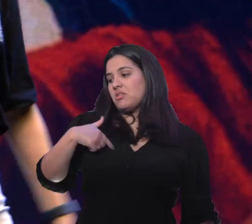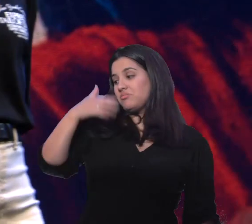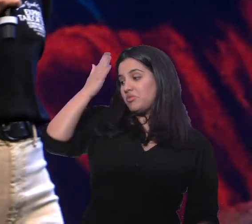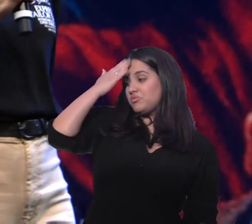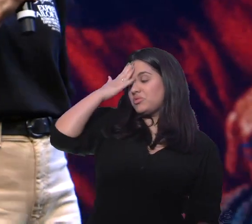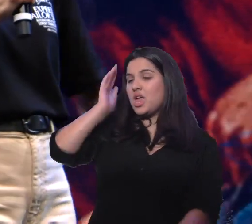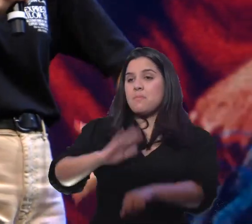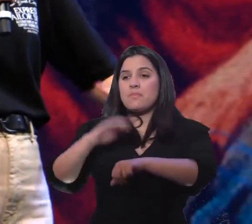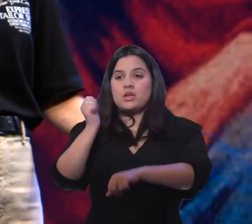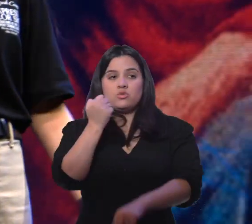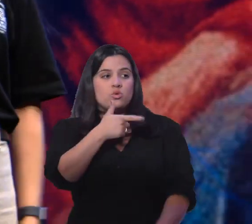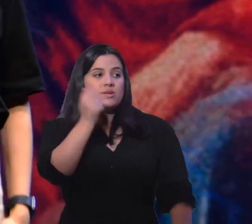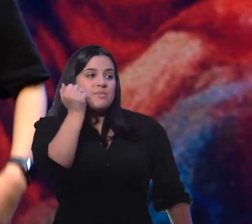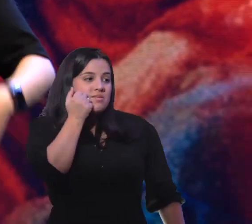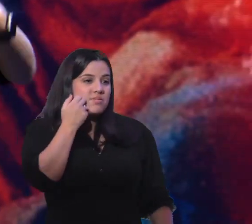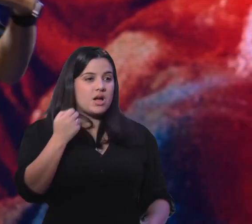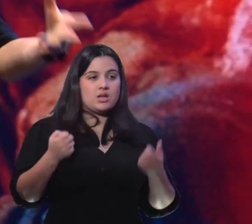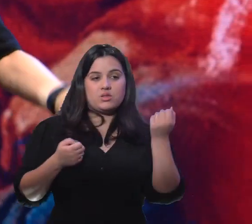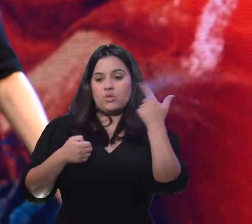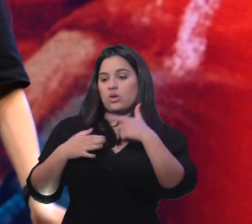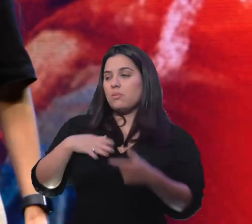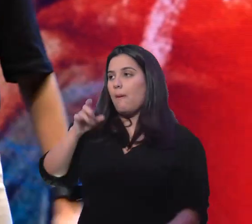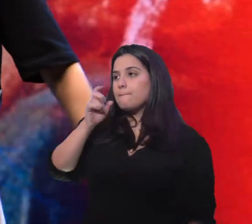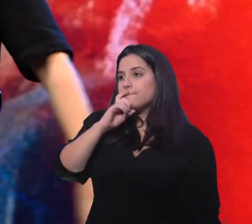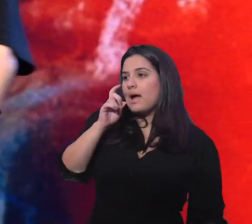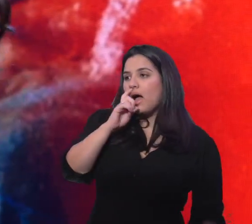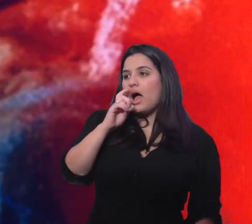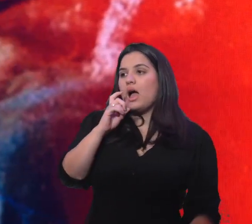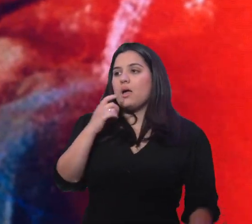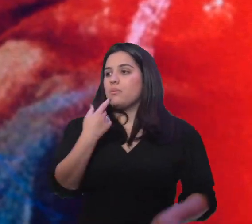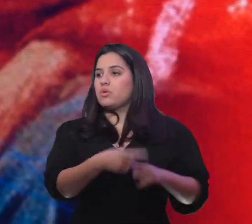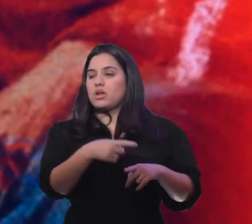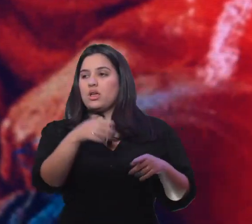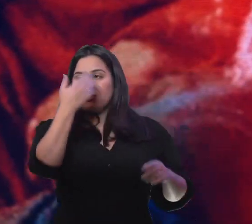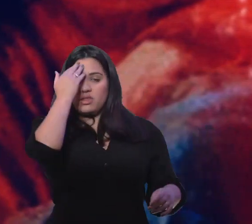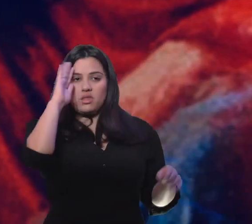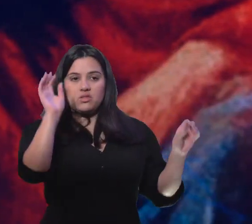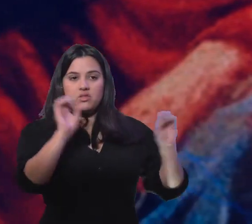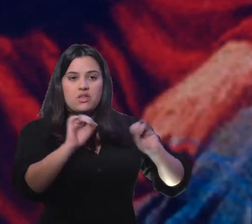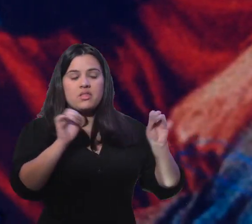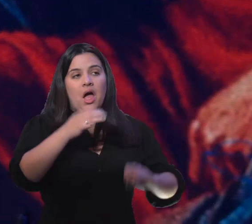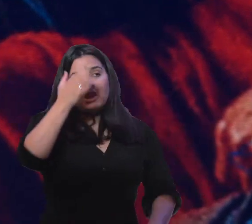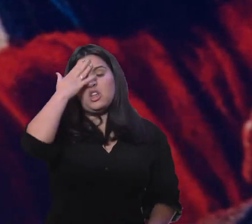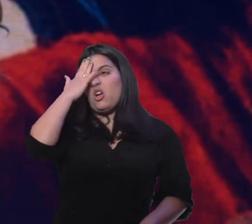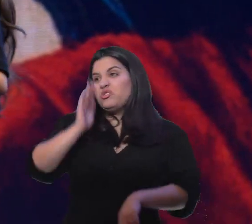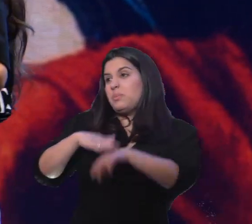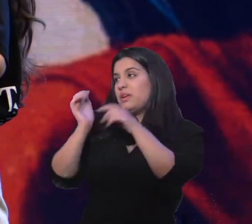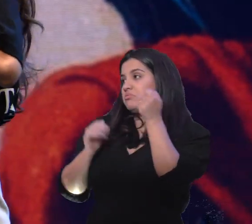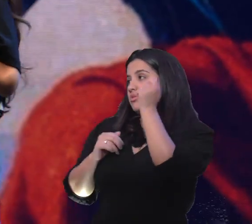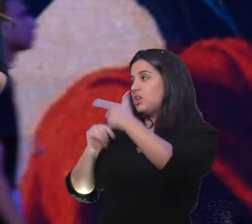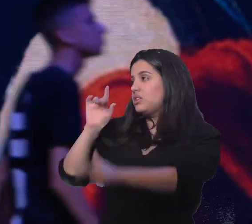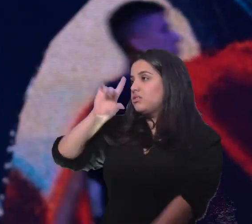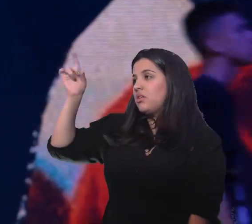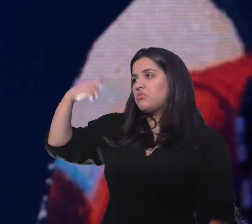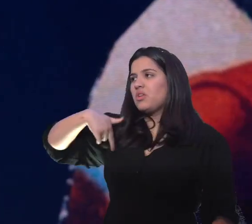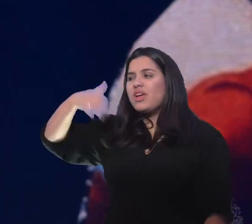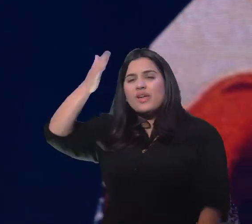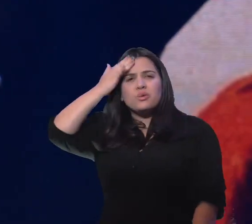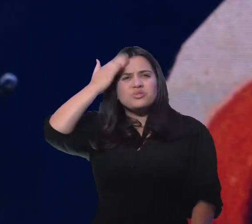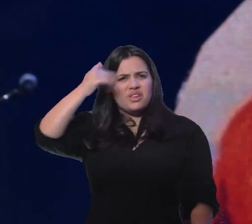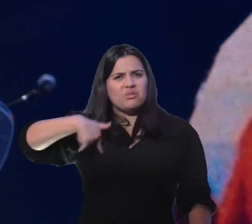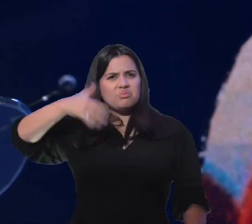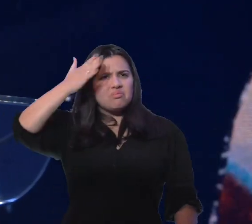mais do que a minha mãe, eu sei mais do que o meu pai, porque eles não me entendem. Eu sei mais do que Deus, eu sei mais do que a Bíblia. Eu sei o que eu estou